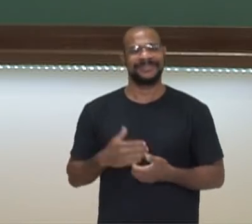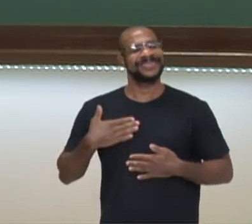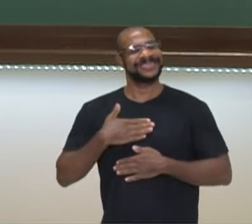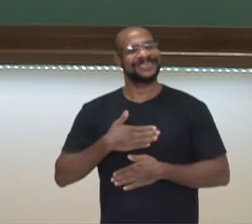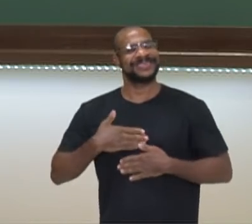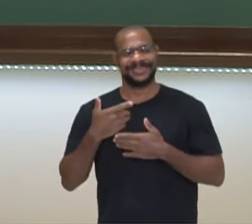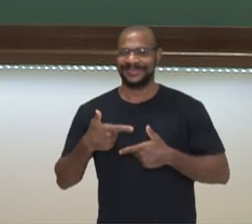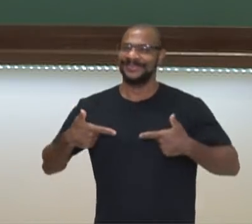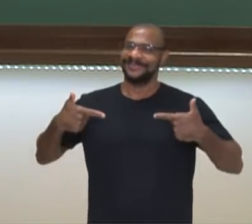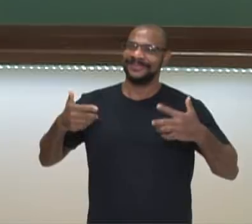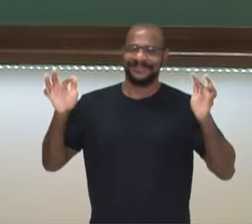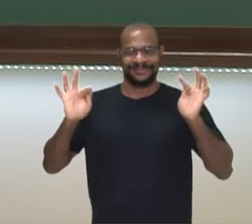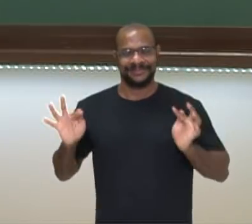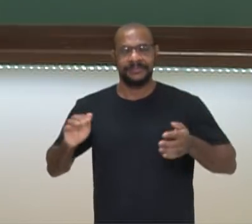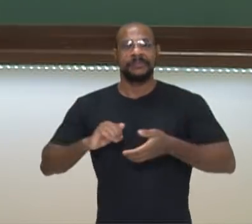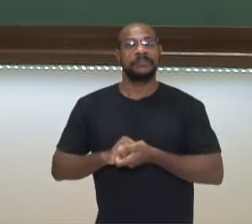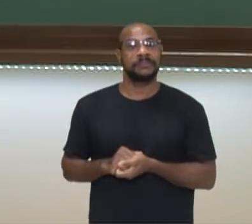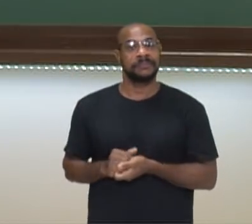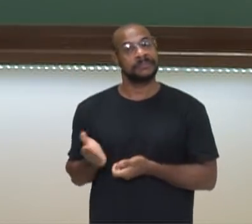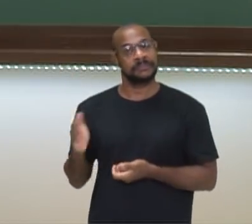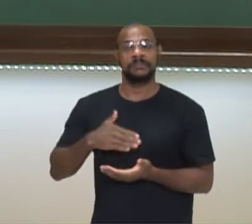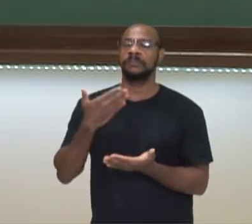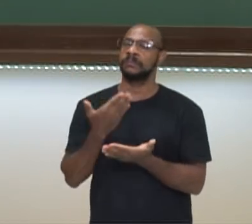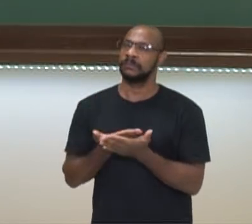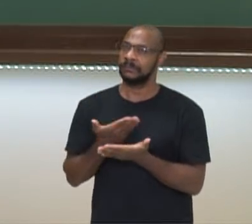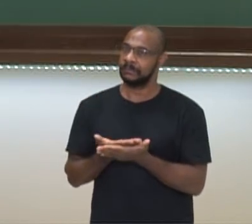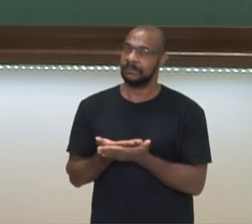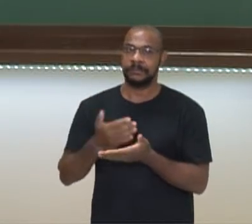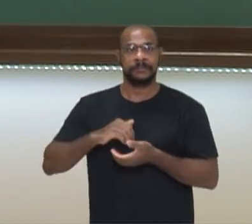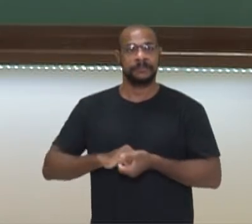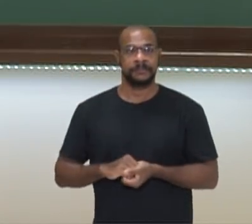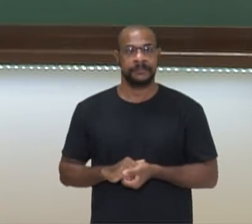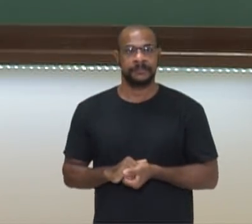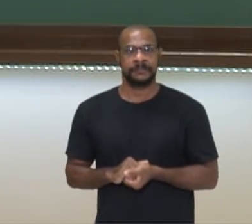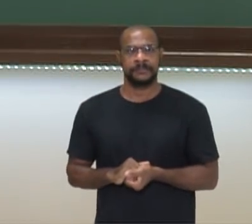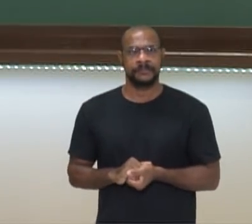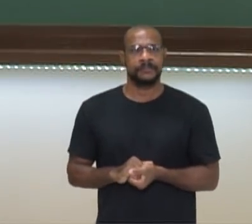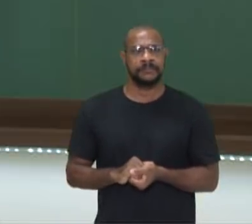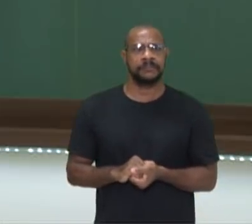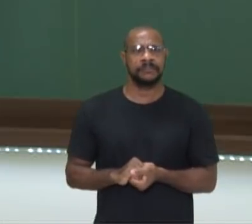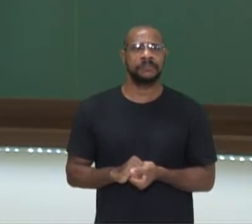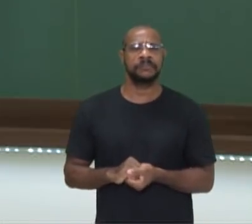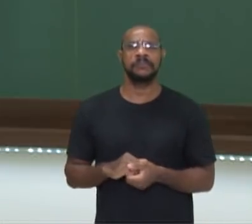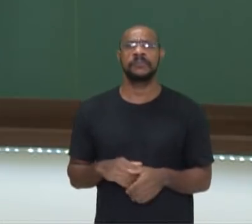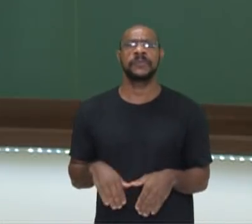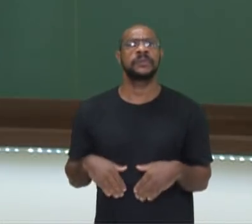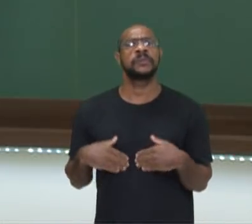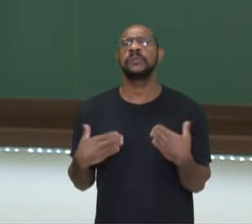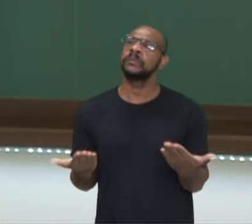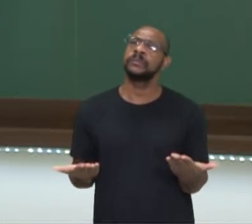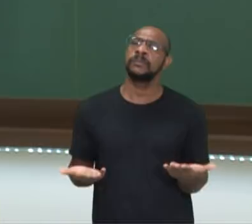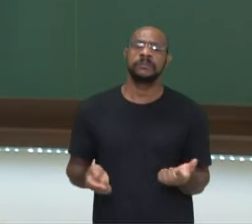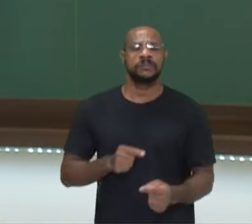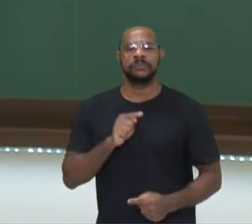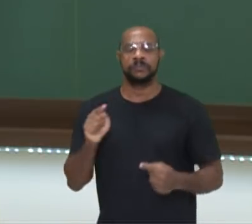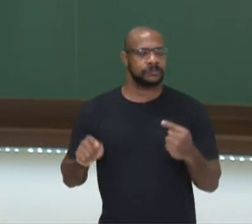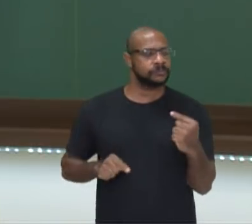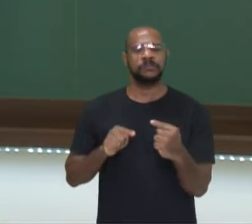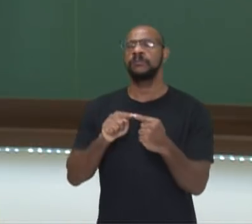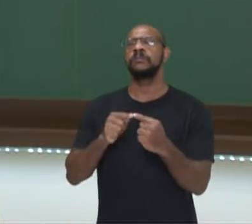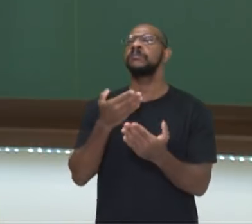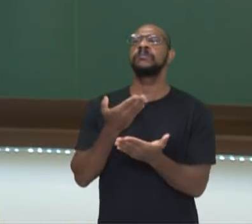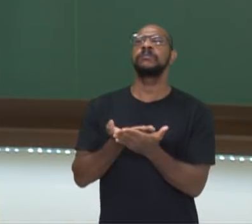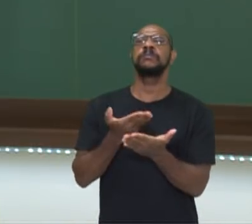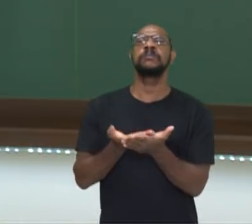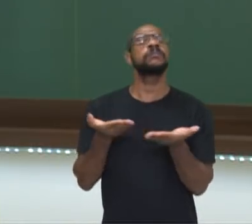feliz. Vamos estudar um pouquinho? Vamos lá? Professora, quais são os objetivos da